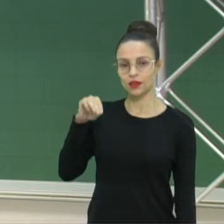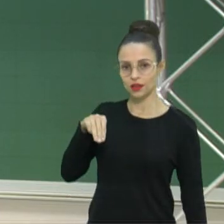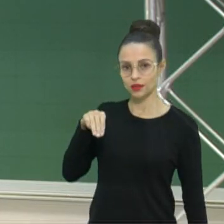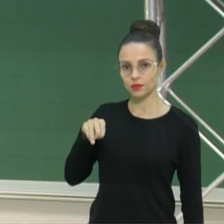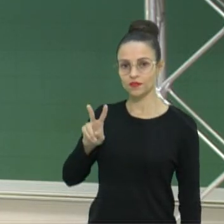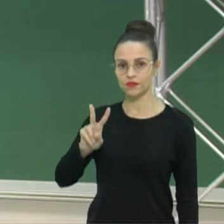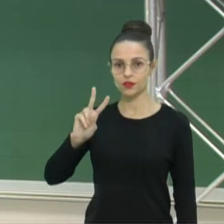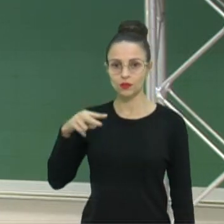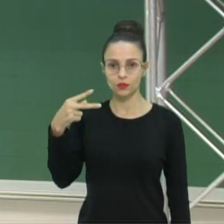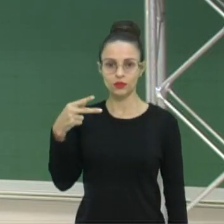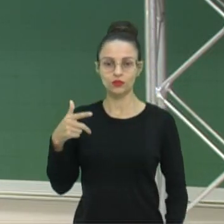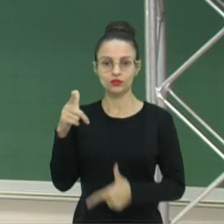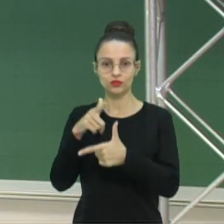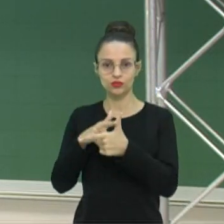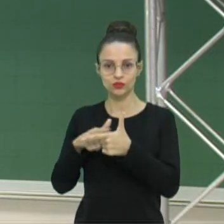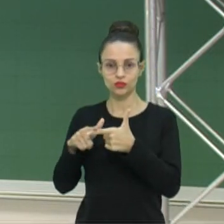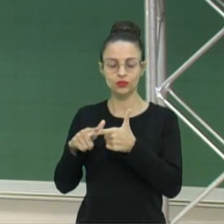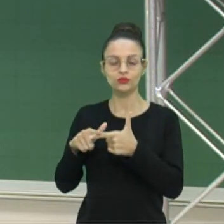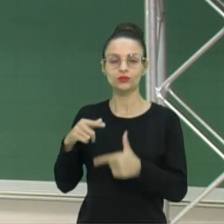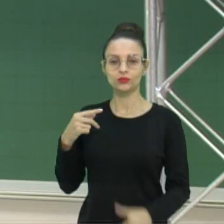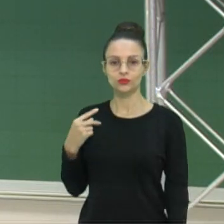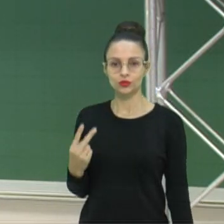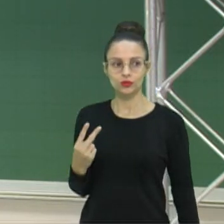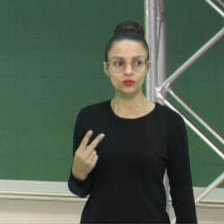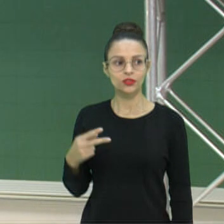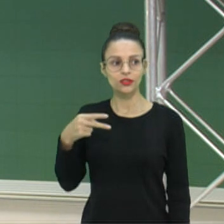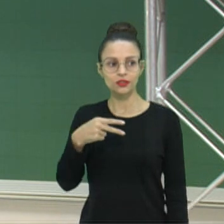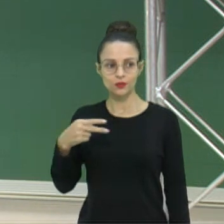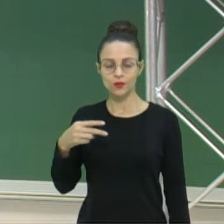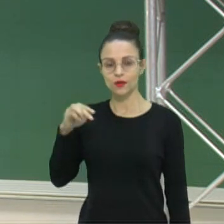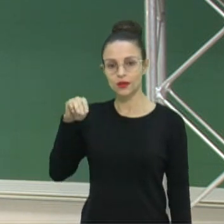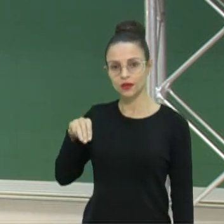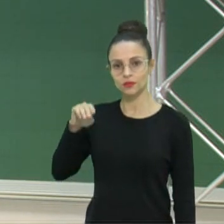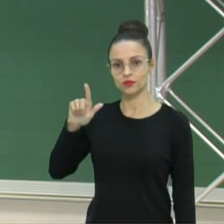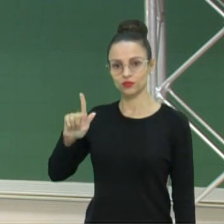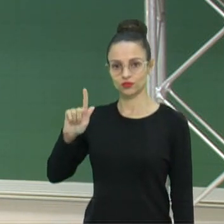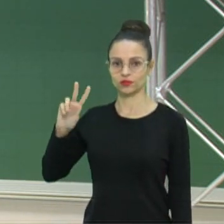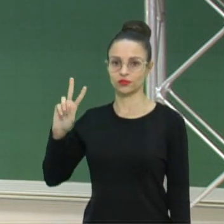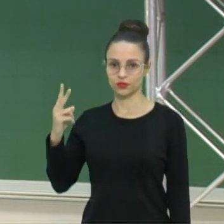mv² sobre 2 é igual a mgh.